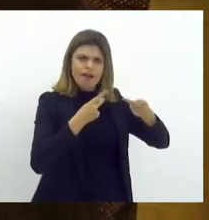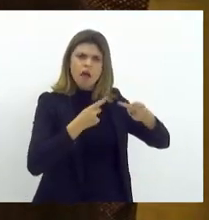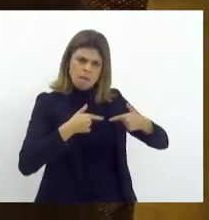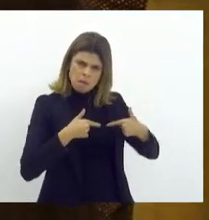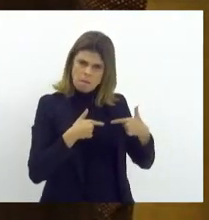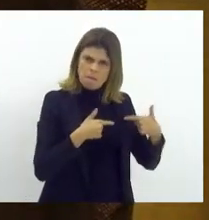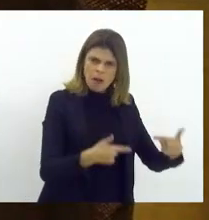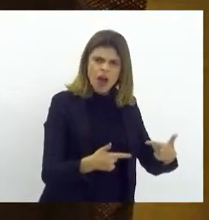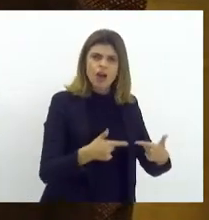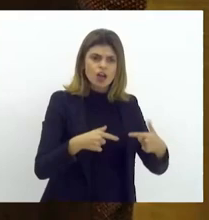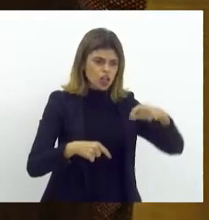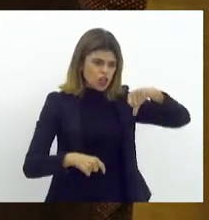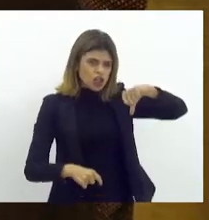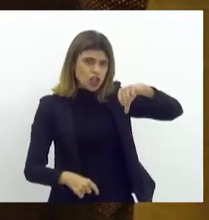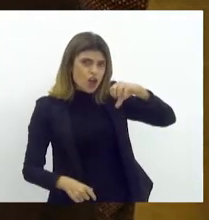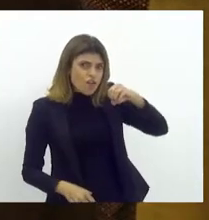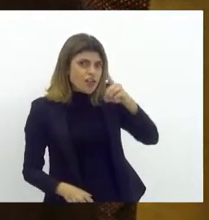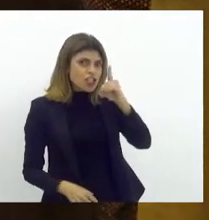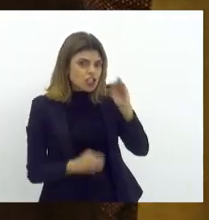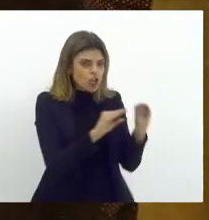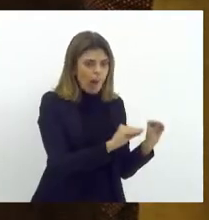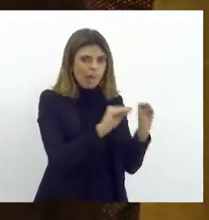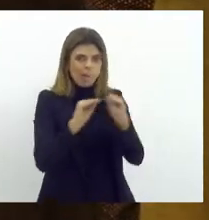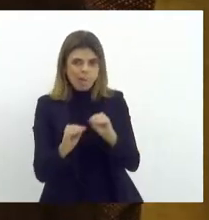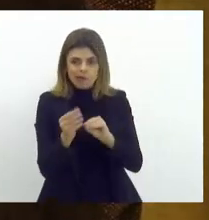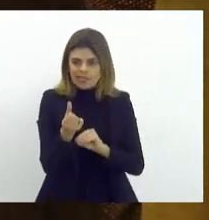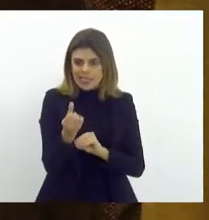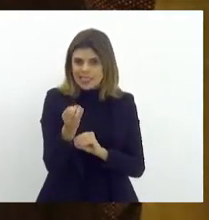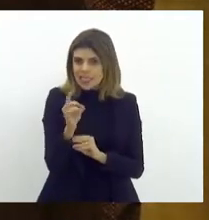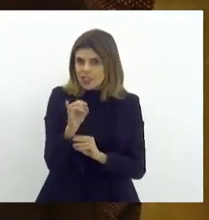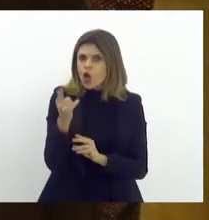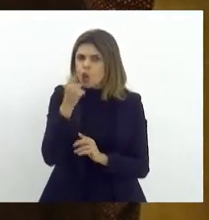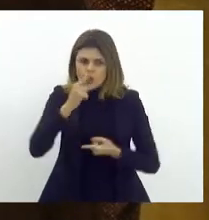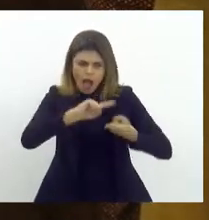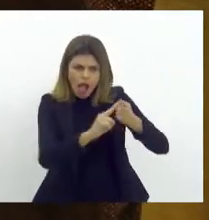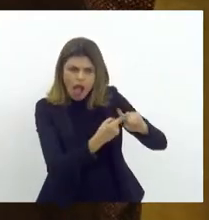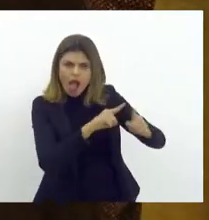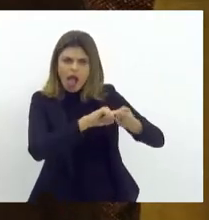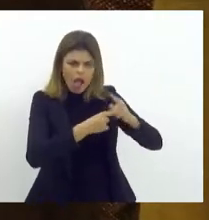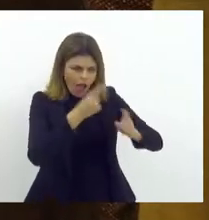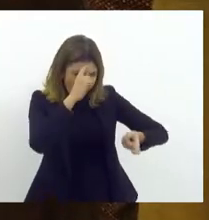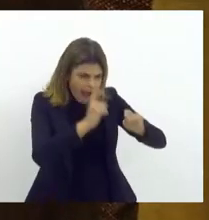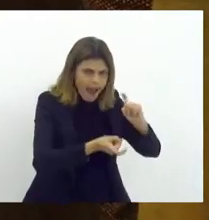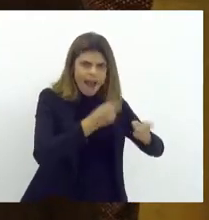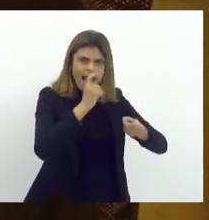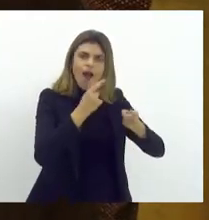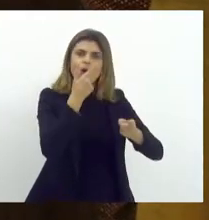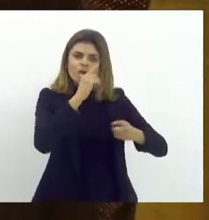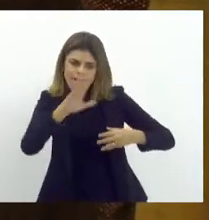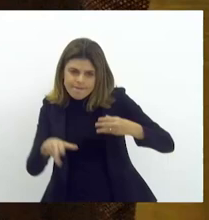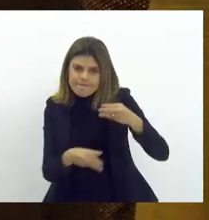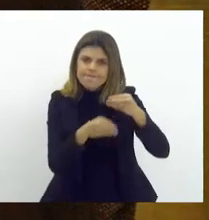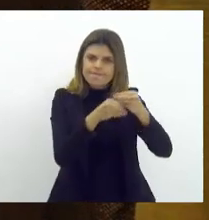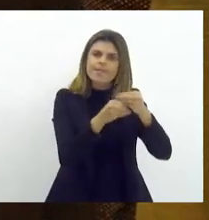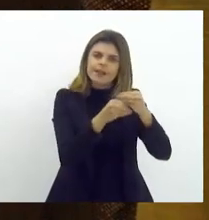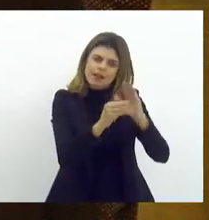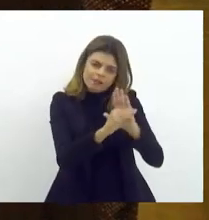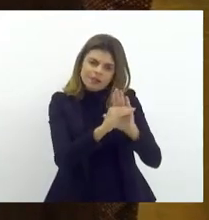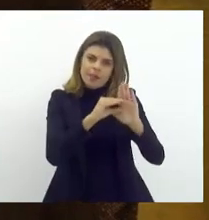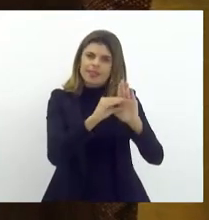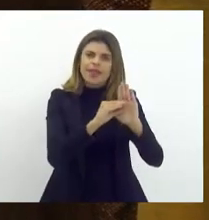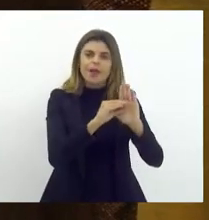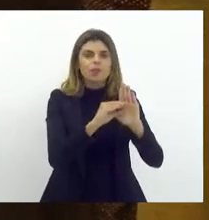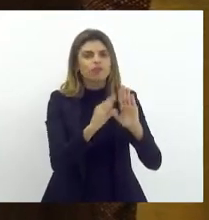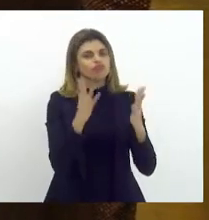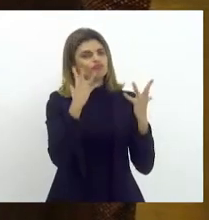tirou dos 90 dias para 60 dias conseguiu articular um termo de ajuste né que